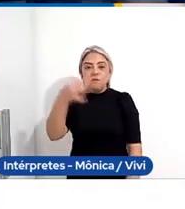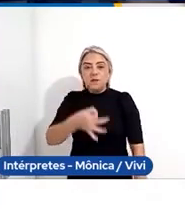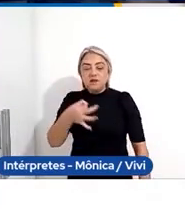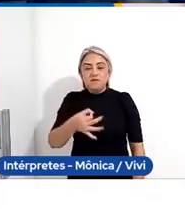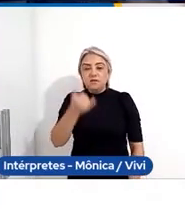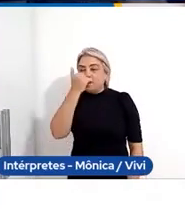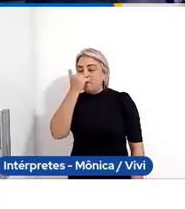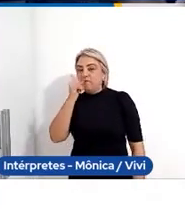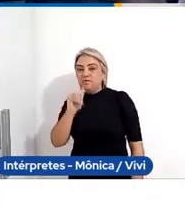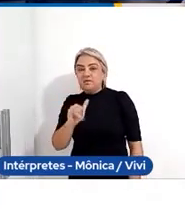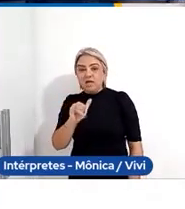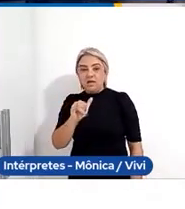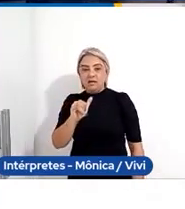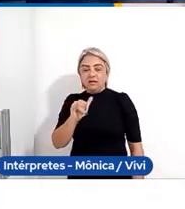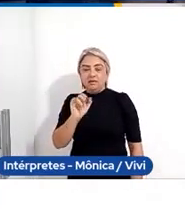evitar que